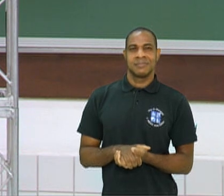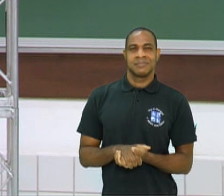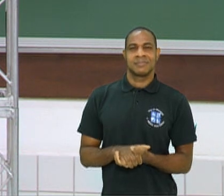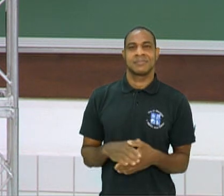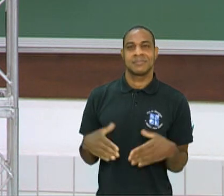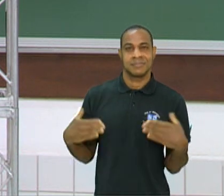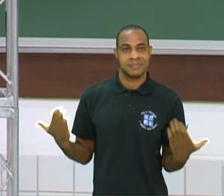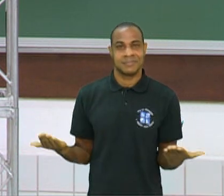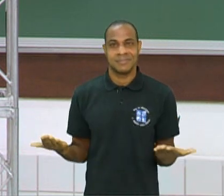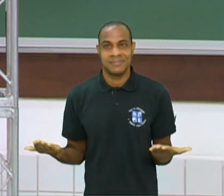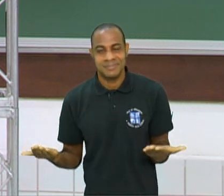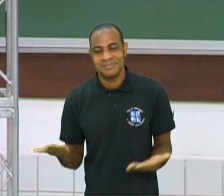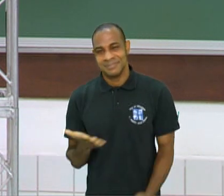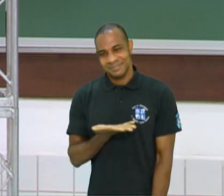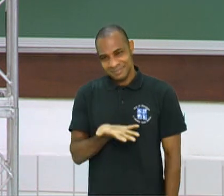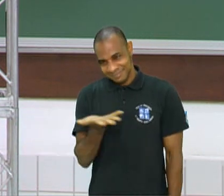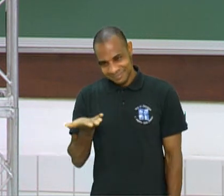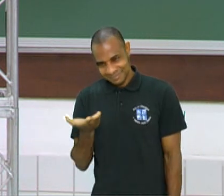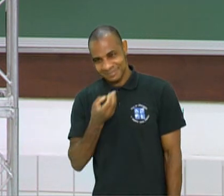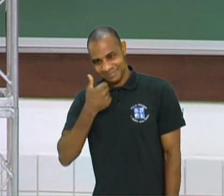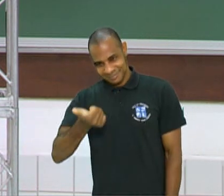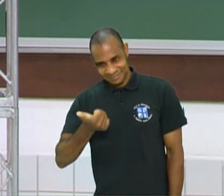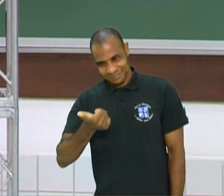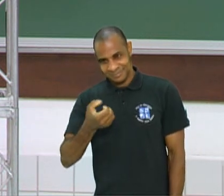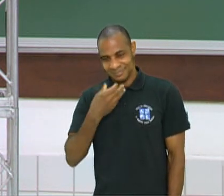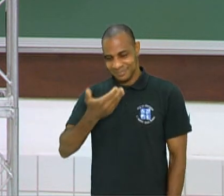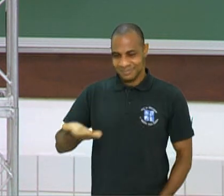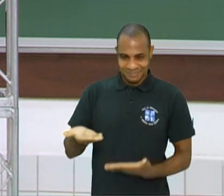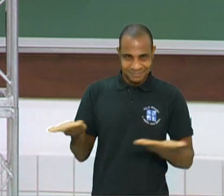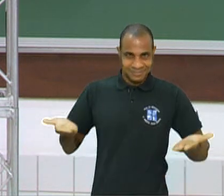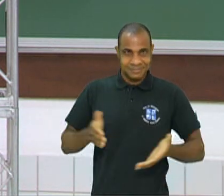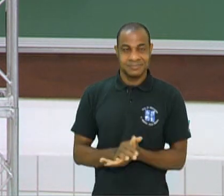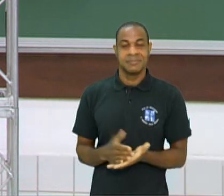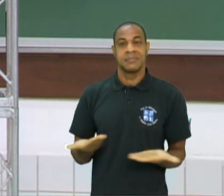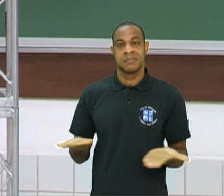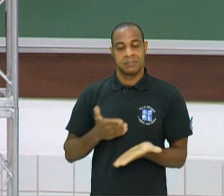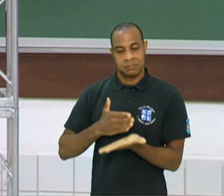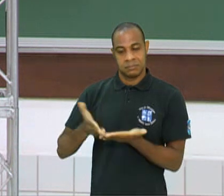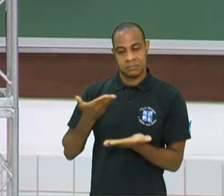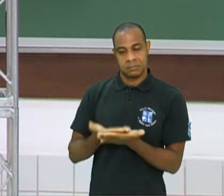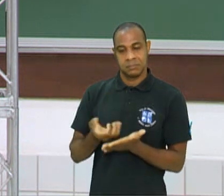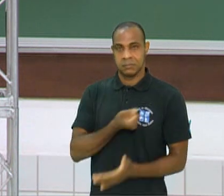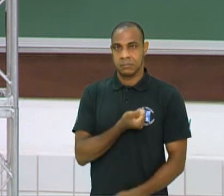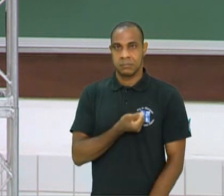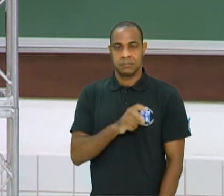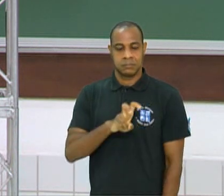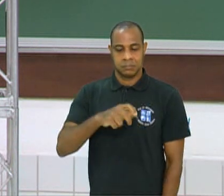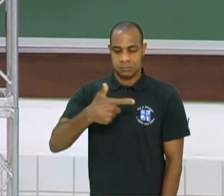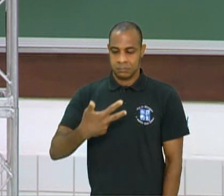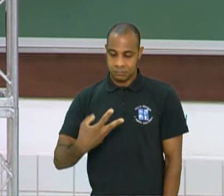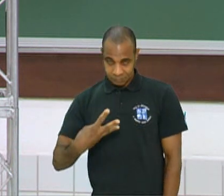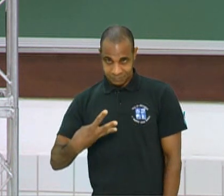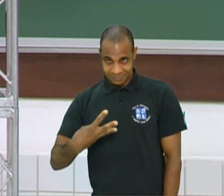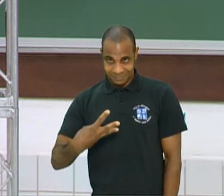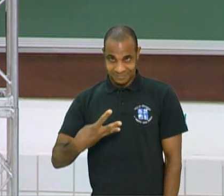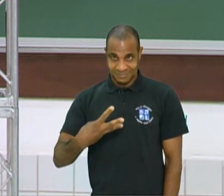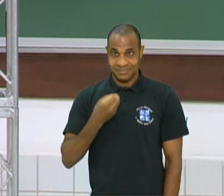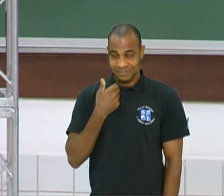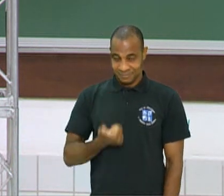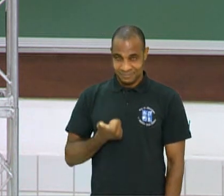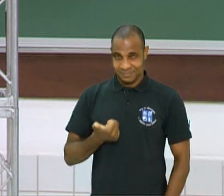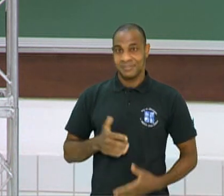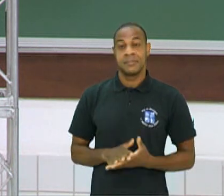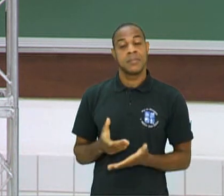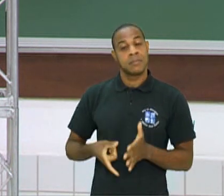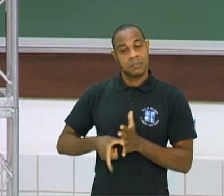Hello students, how are you? Let's start our class number 53. Vamos começar a nossa aula de número 53, tá bom? Mas antes da